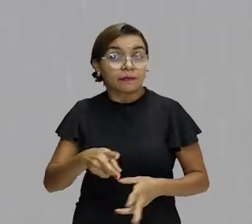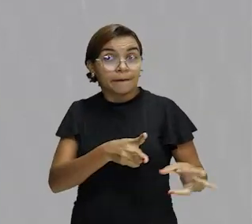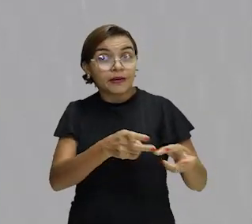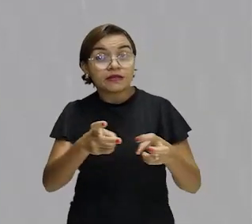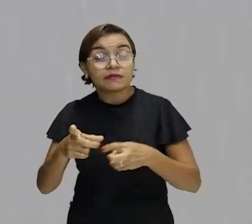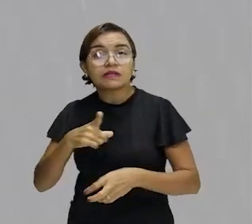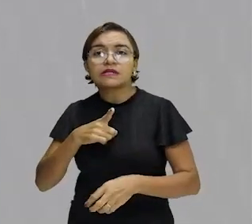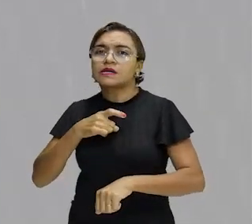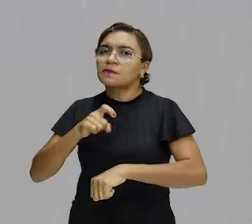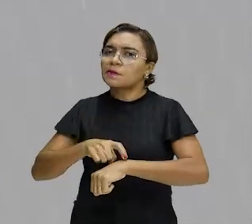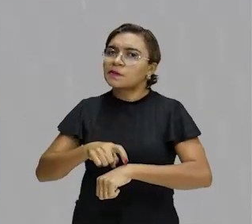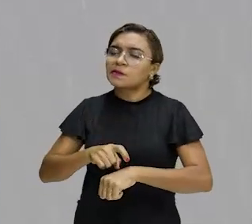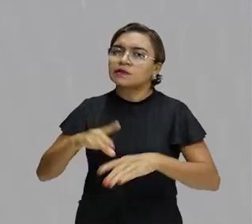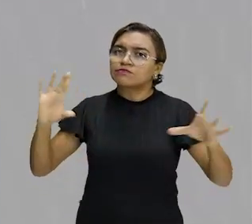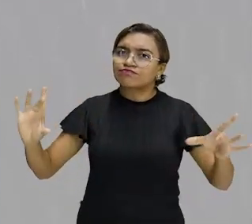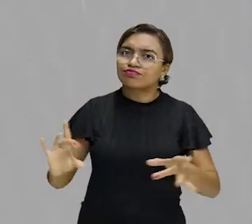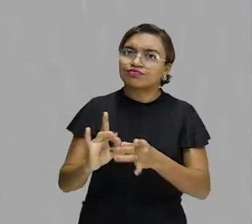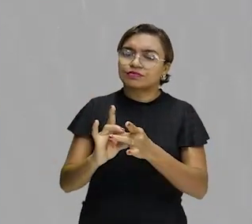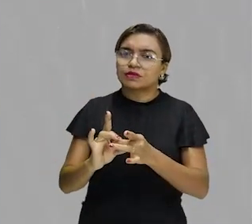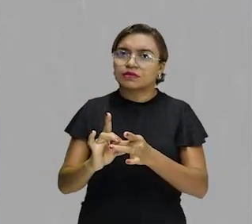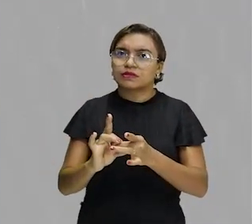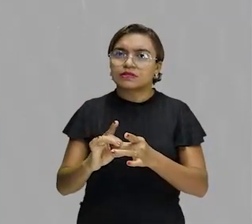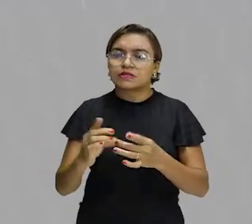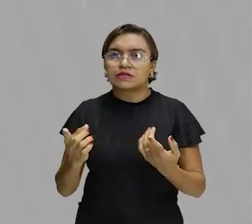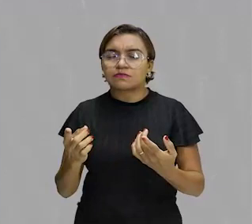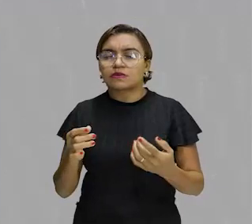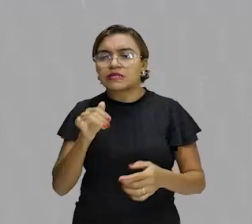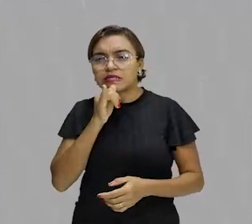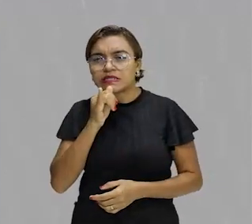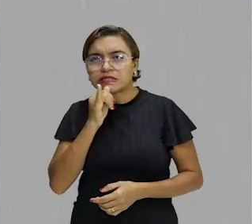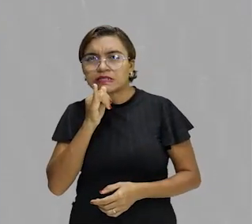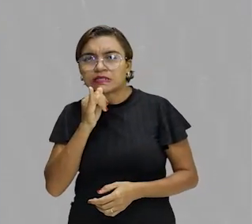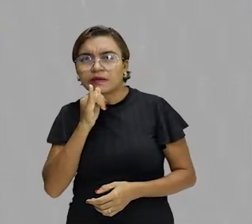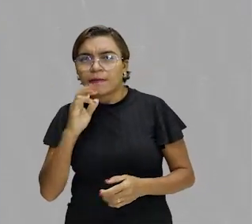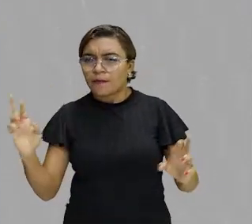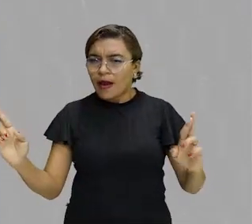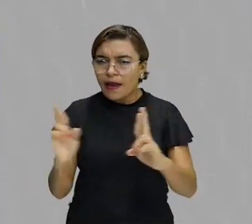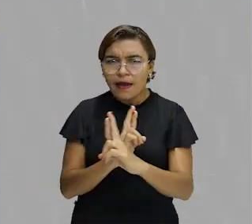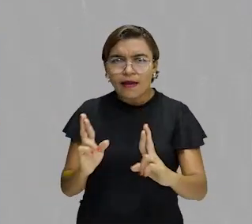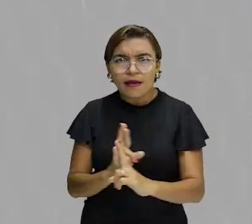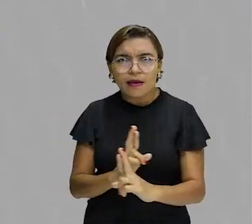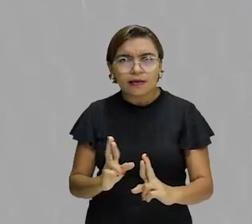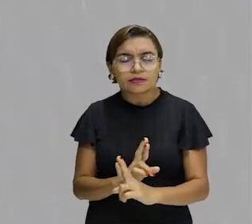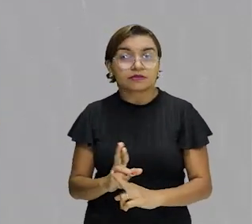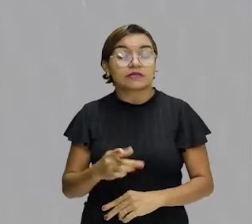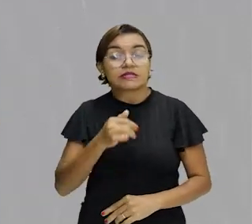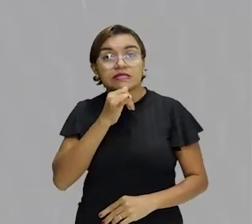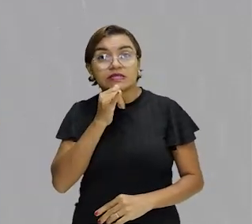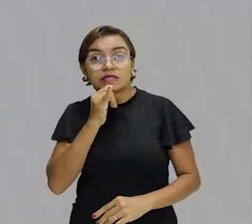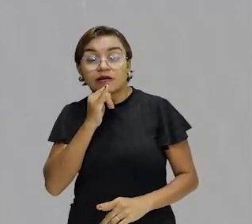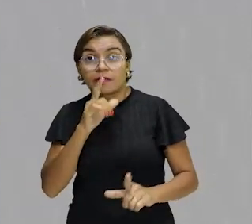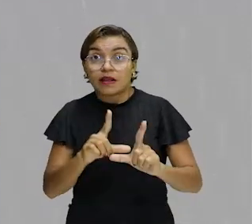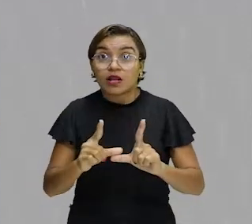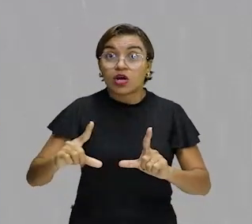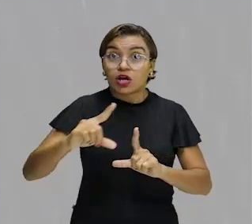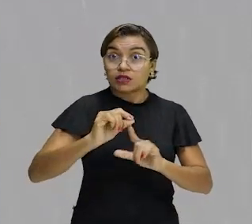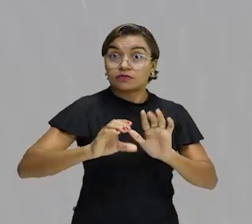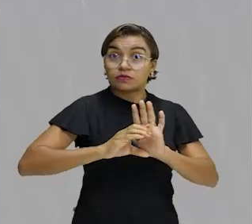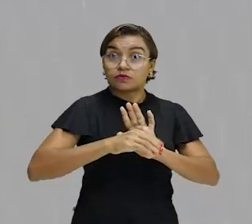por isso a necessidade da gente estar fazendo cada aulazinha separadinha, com tudo explicadinho, para que você não fique com dúvida. E quando você